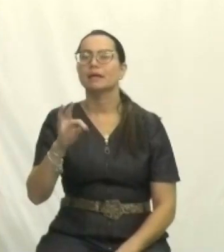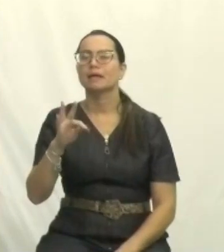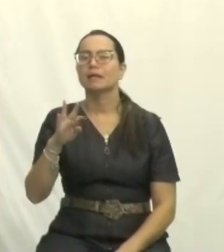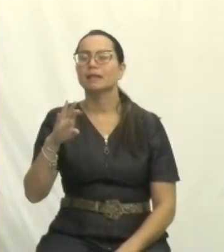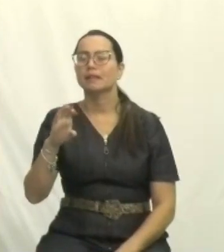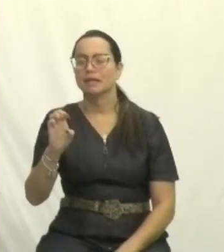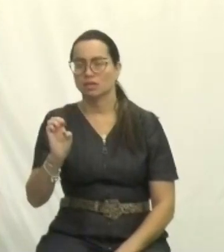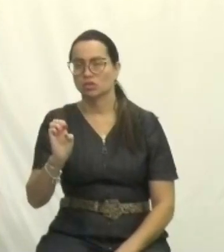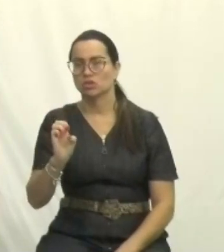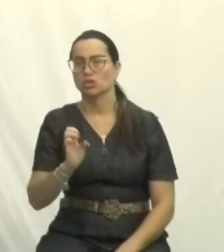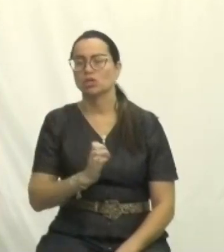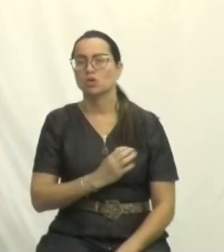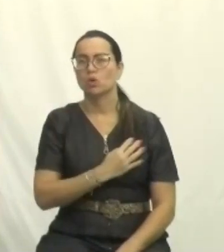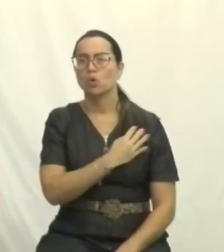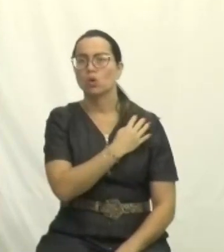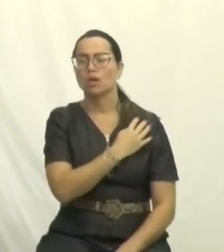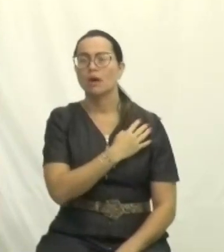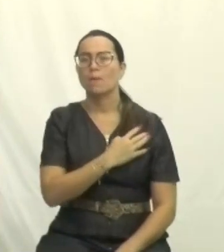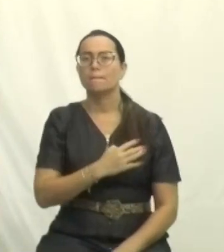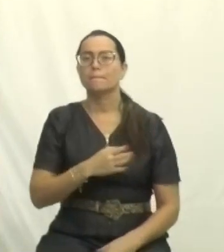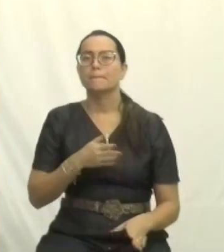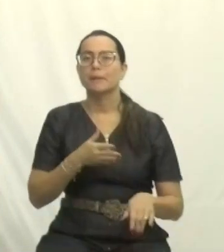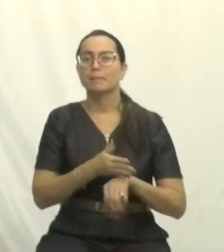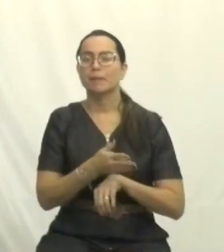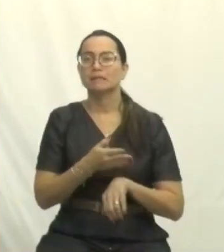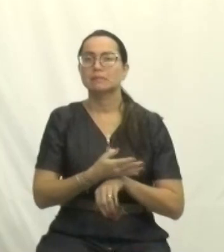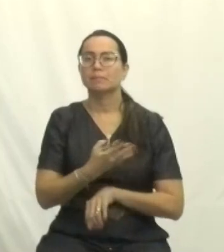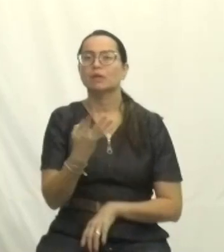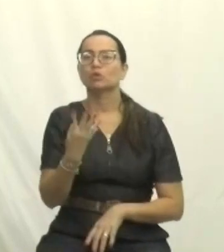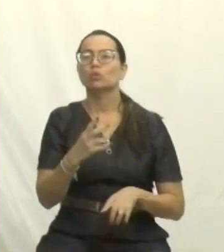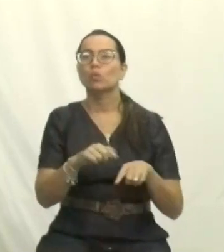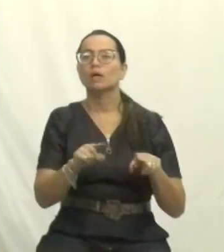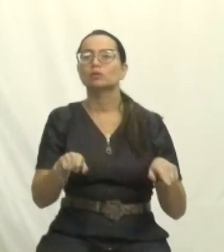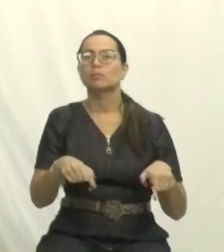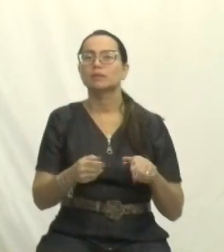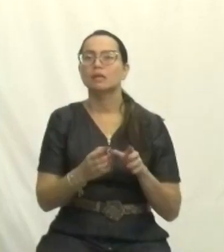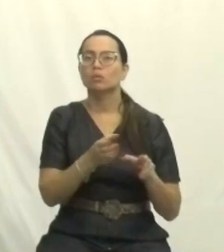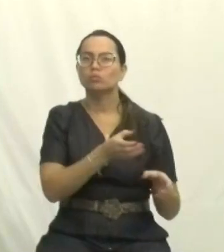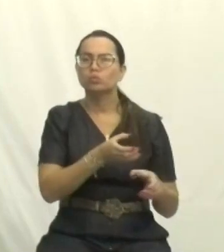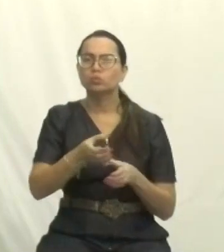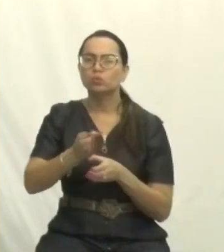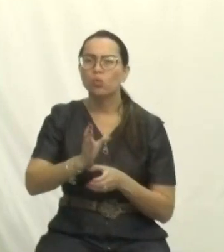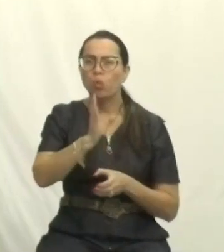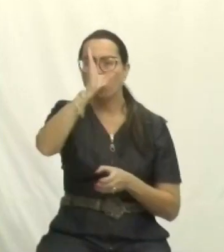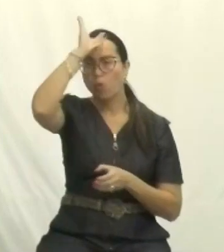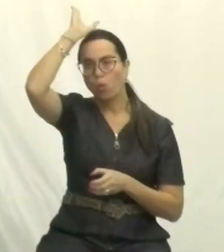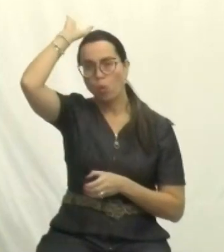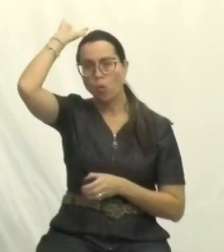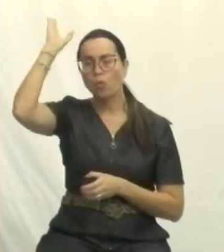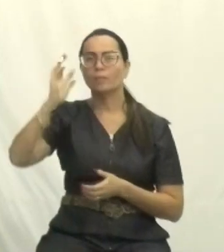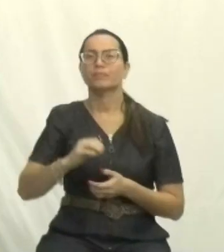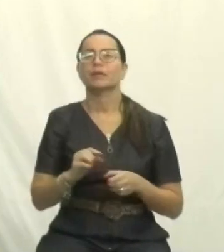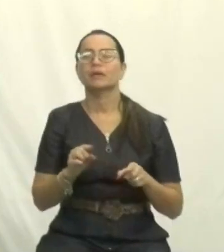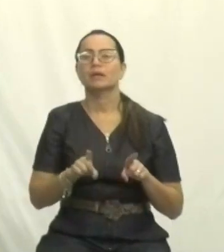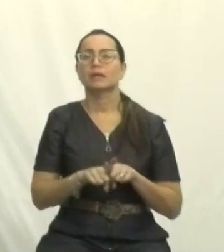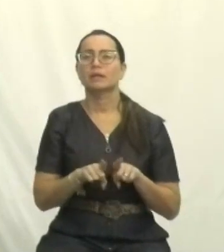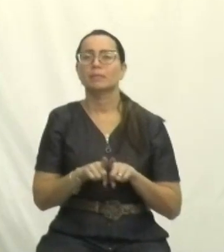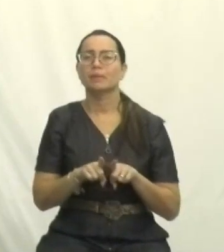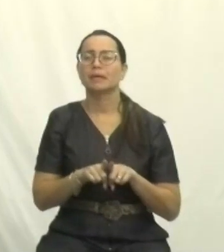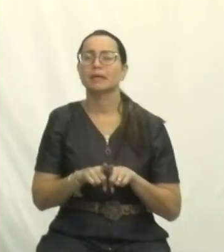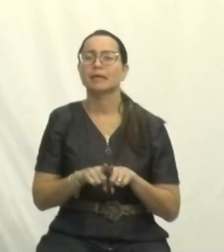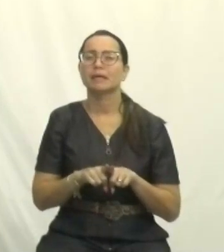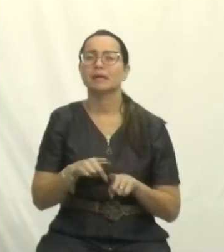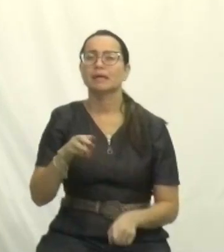Silveira, comandante do 4º Batalhão de Bombeiros Militar, também o Major Renan Fernandes e o